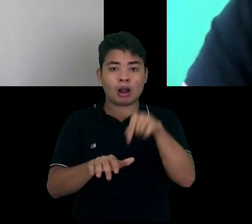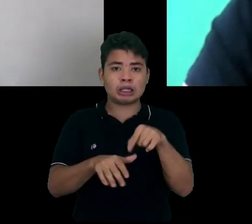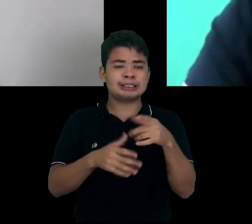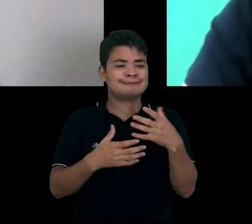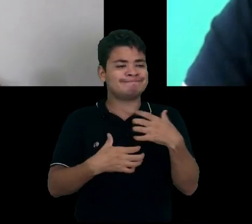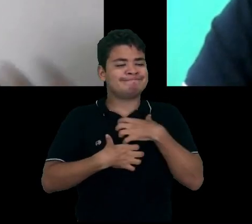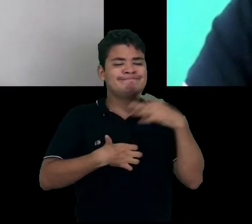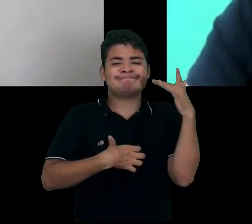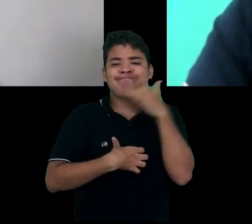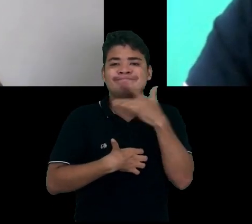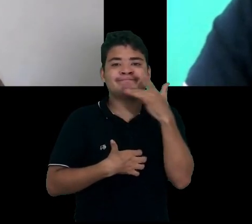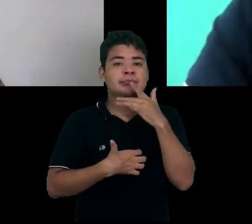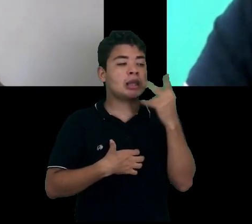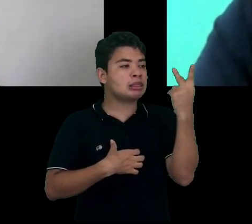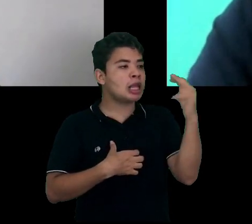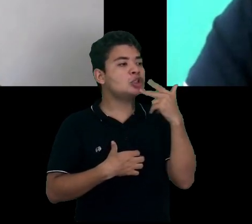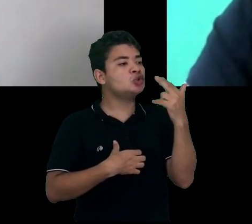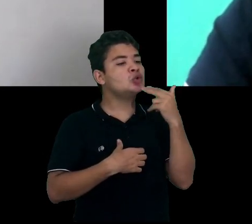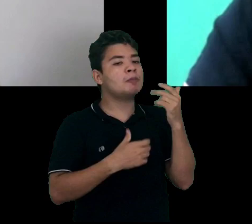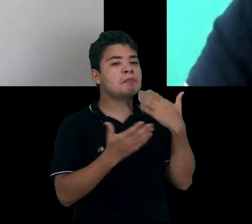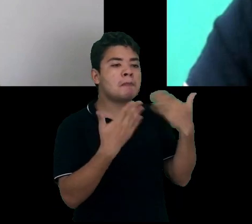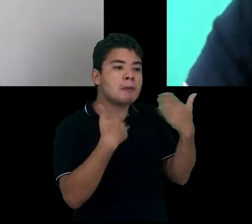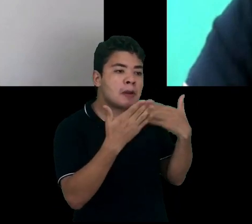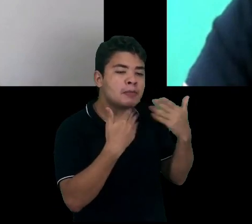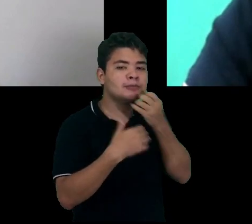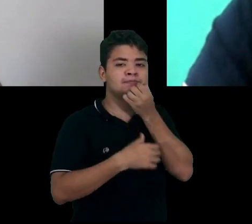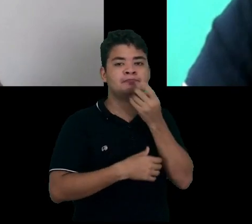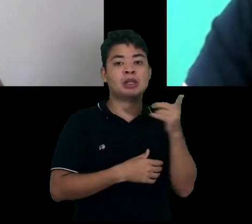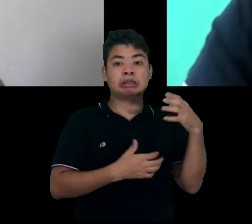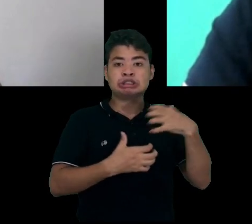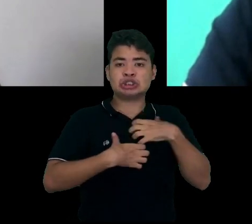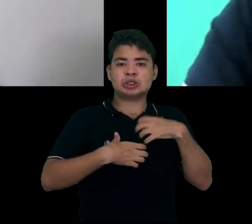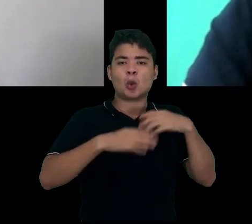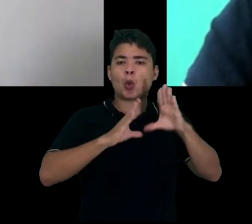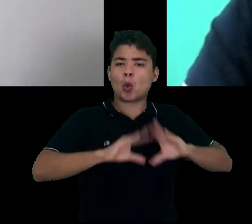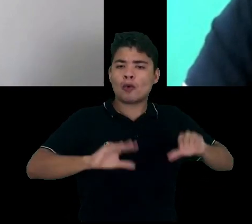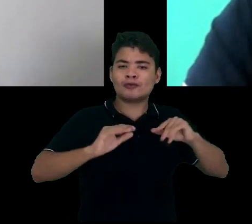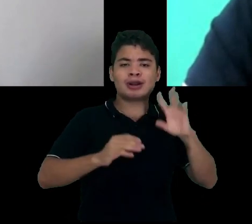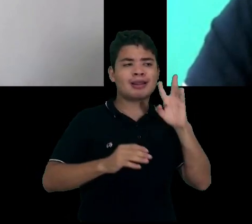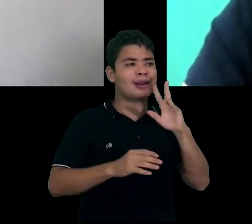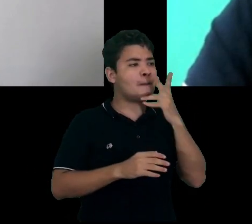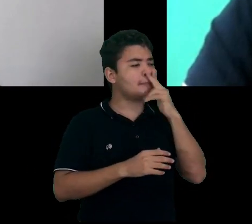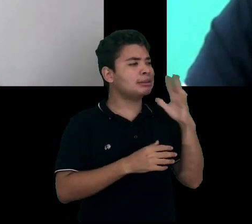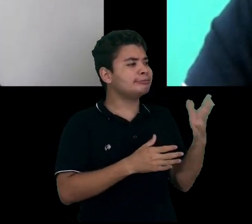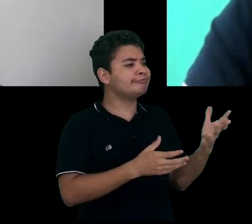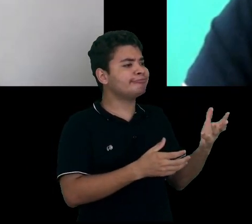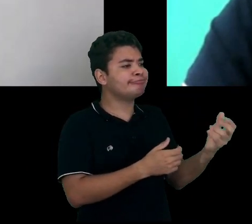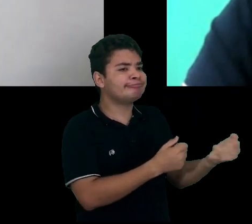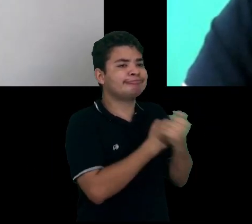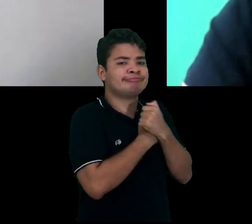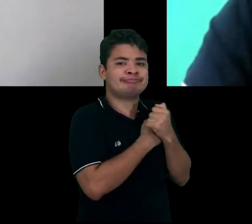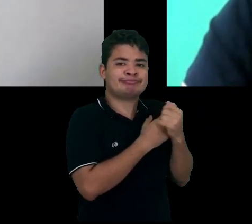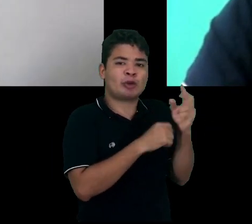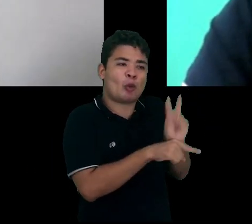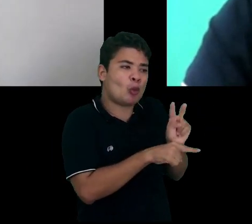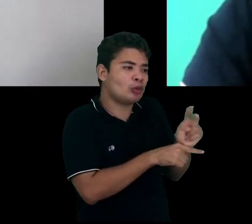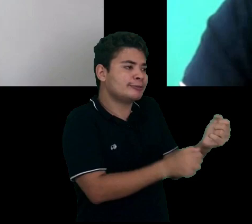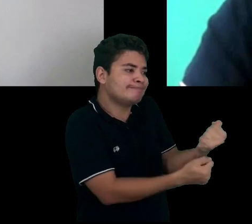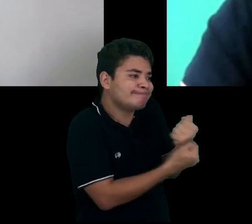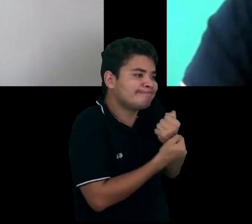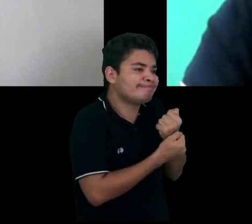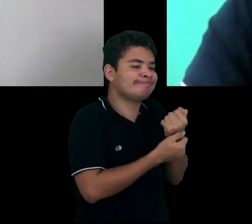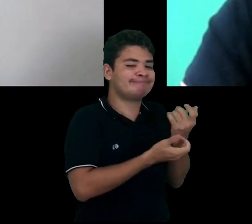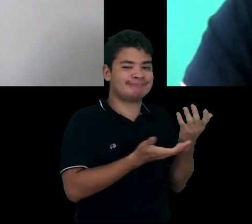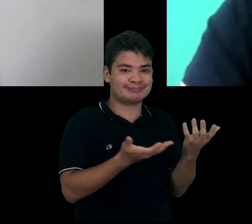né? A gente poder conversar com eles na língua materna. Eles se sentem bem amados, bem acolhidos aqui no nosso país também, né? É verdade, encontrar alguém que